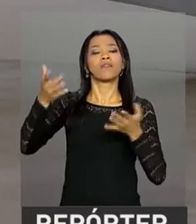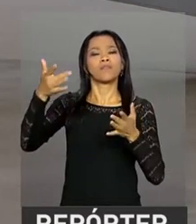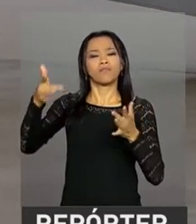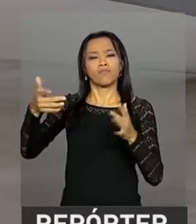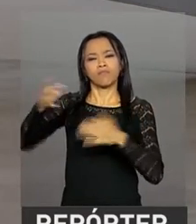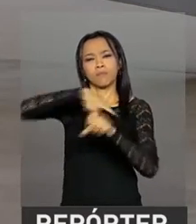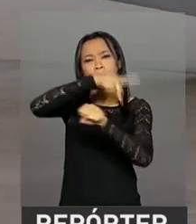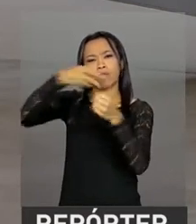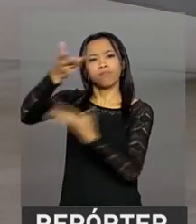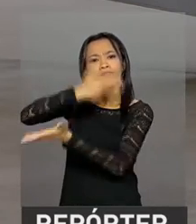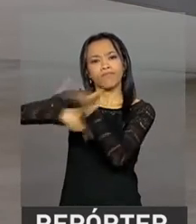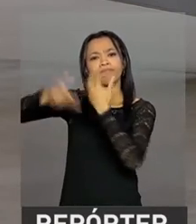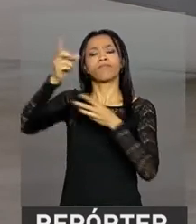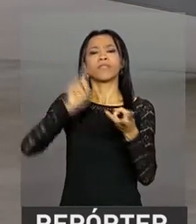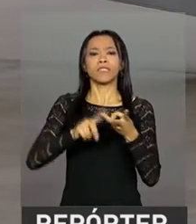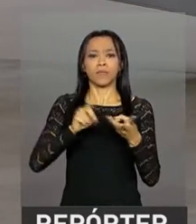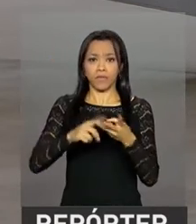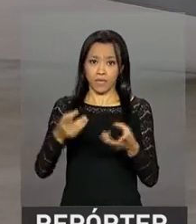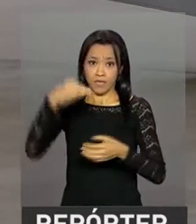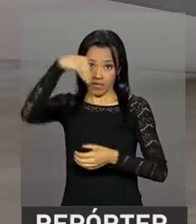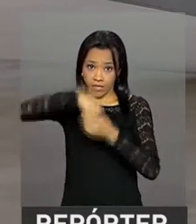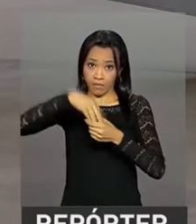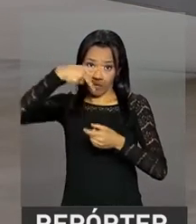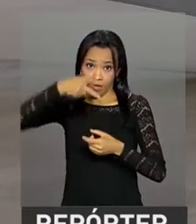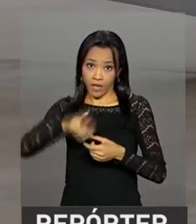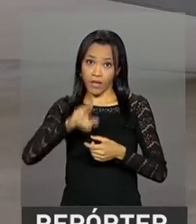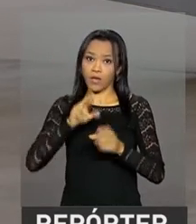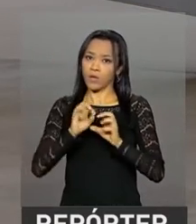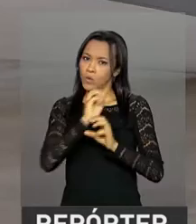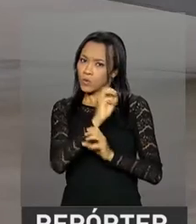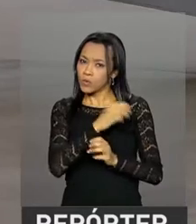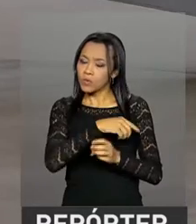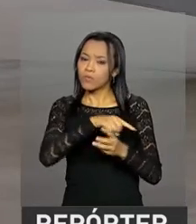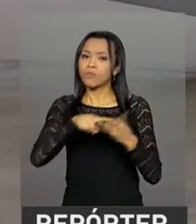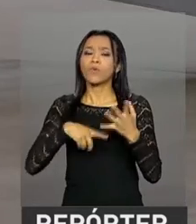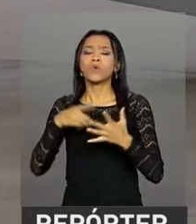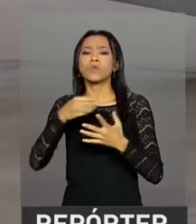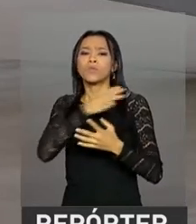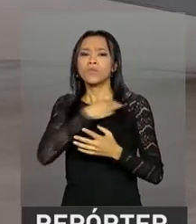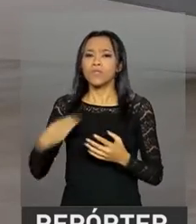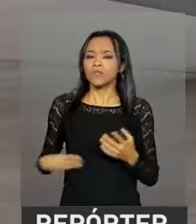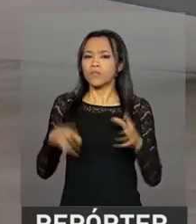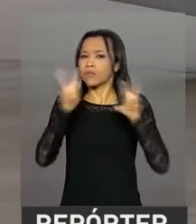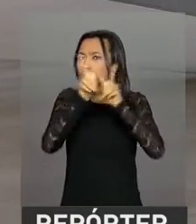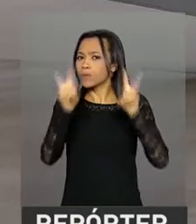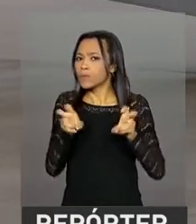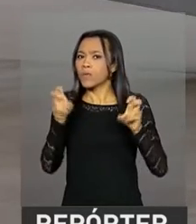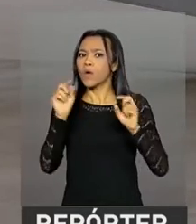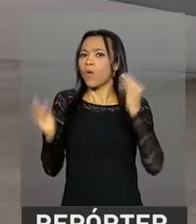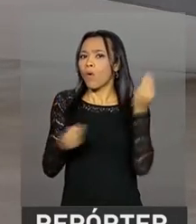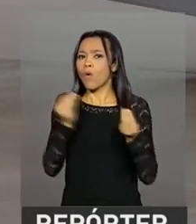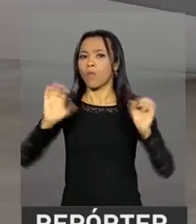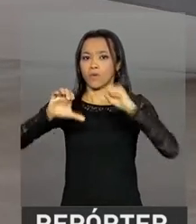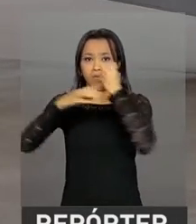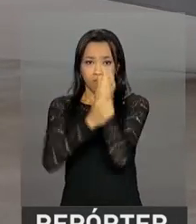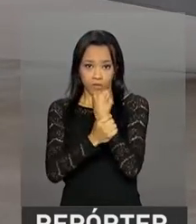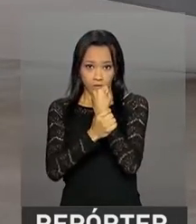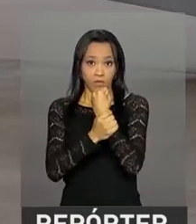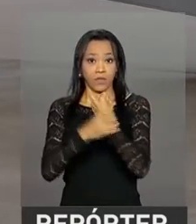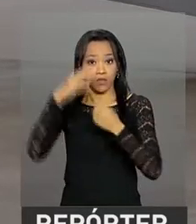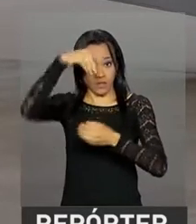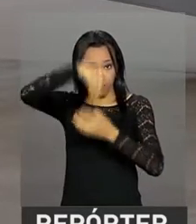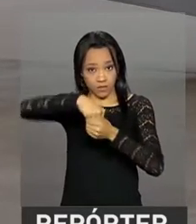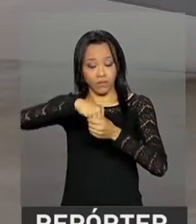gabinete de segurança institucional da presidência eles conversam sobre aspectos de segurança no brasil e arco norte da américa do